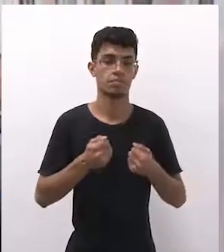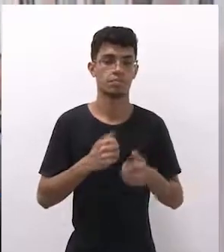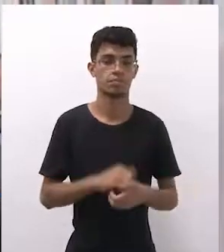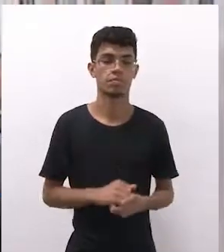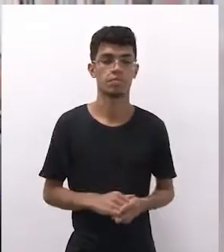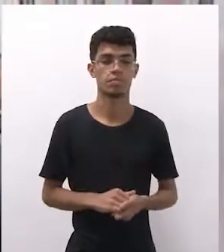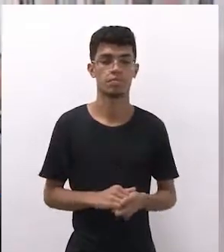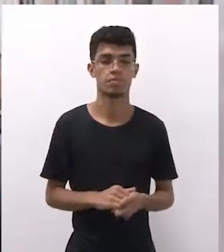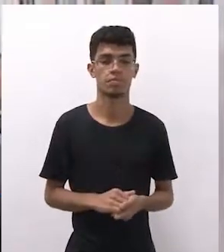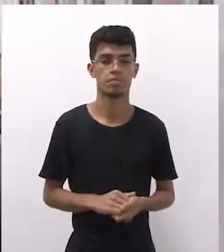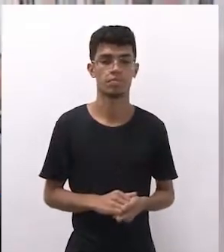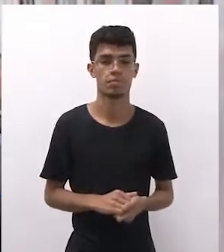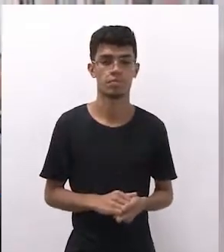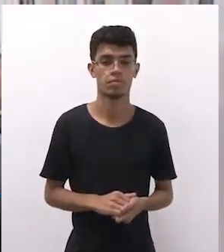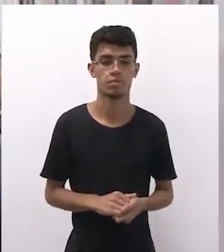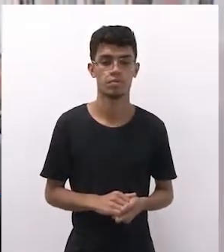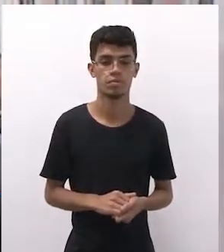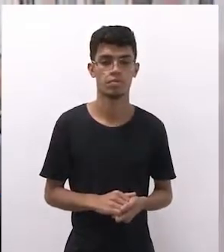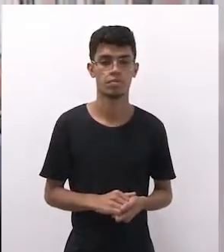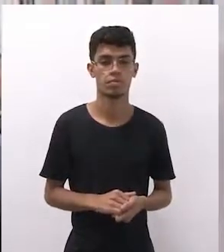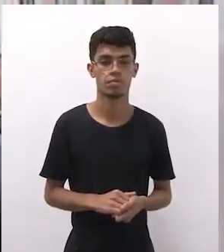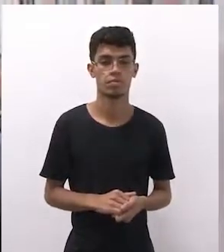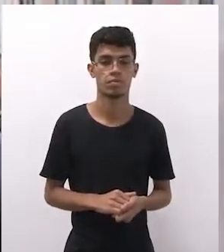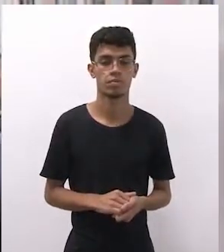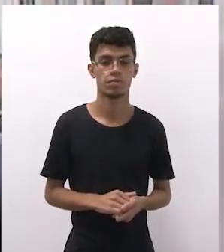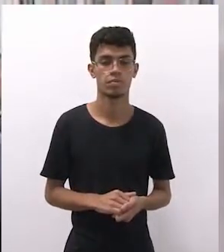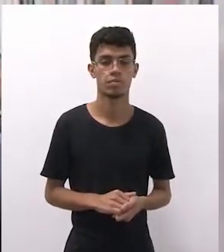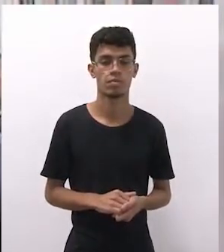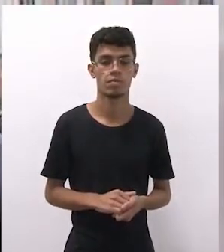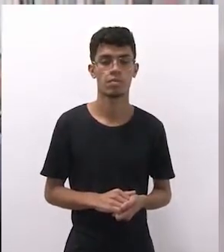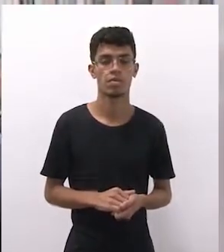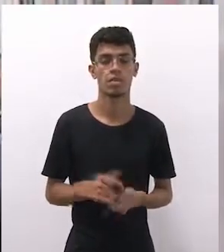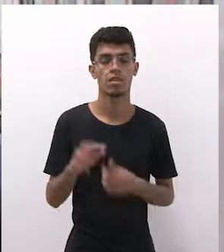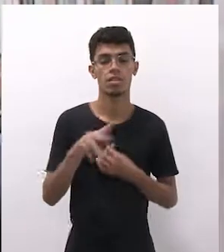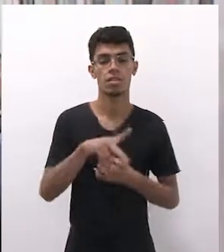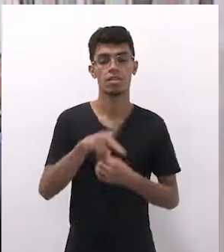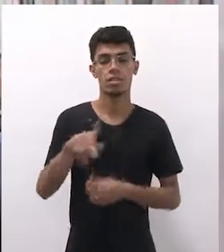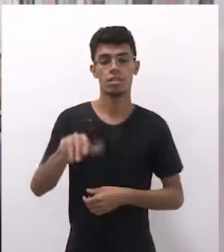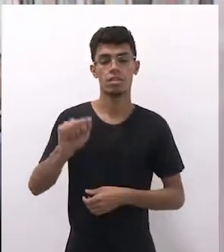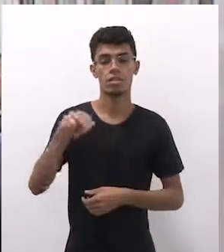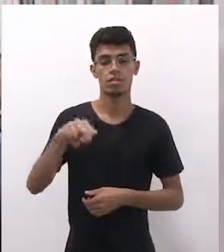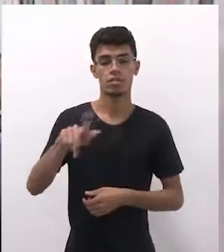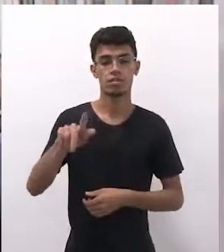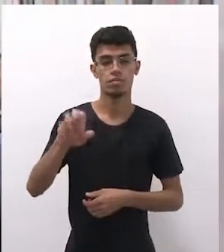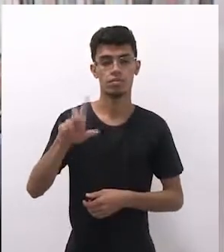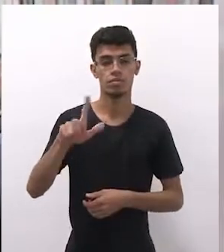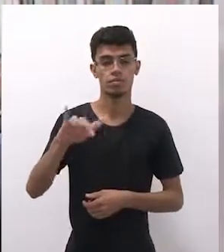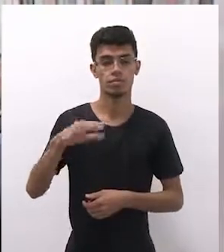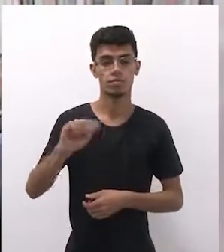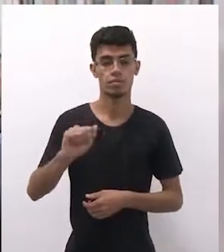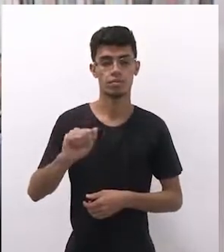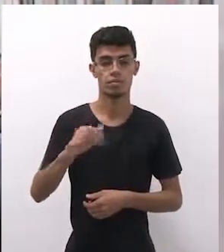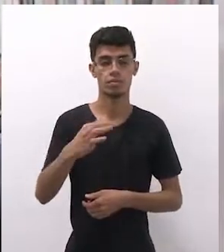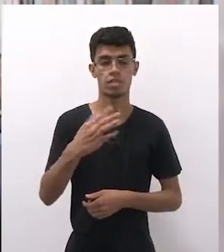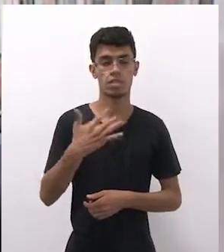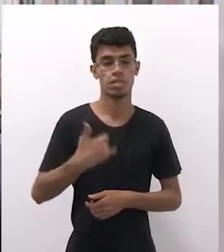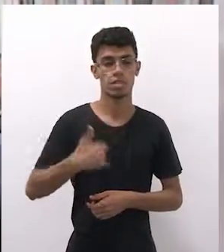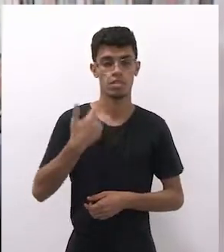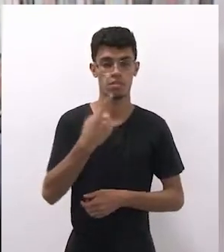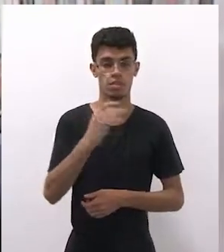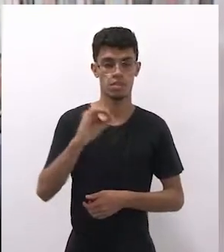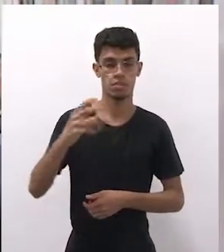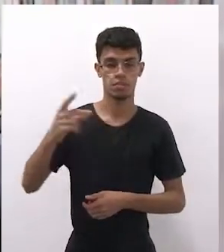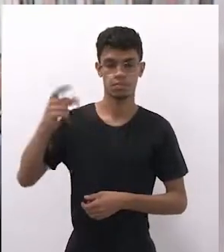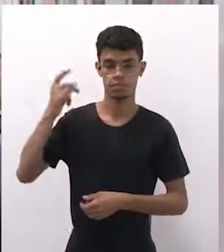Tem também a colocação aqui, deixa eu voltar aqui para encontrar, é a professora Angélica. Ela também disse que com 10 anos de